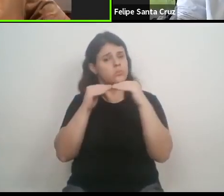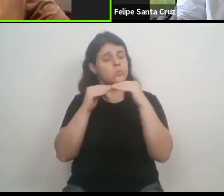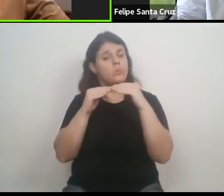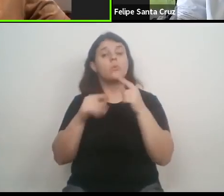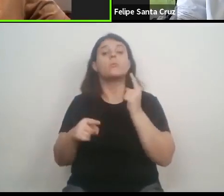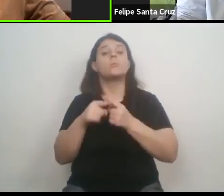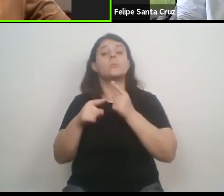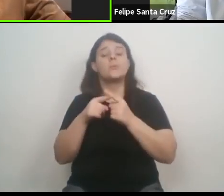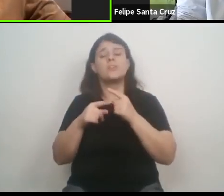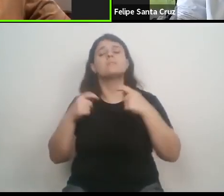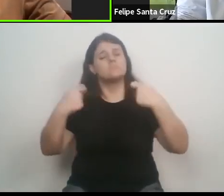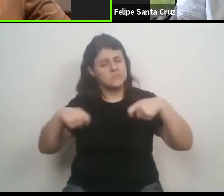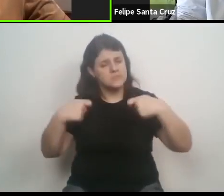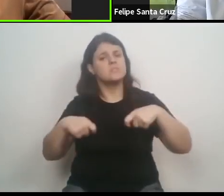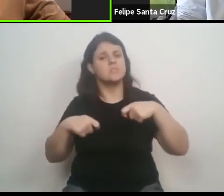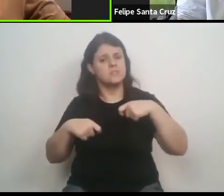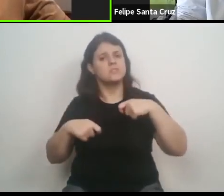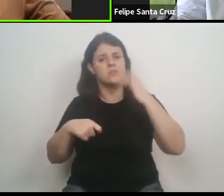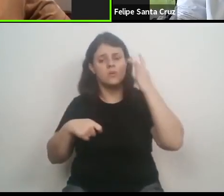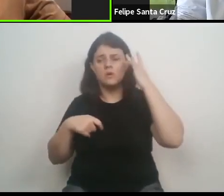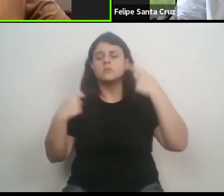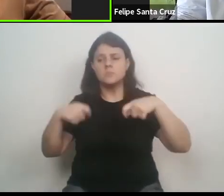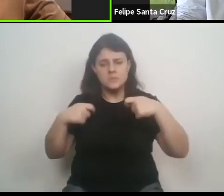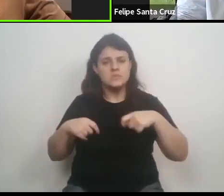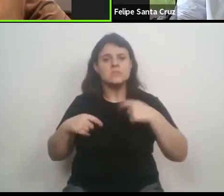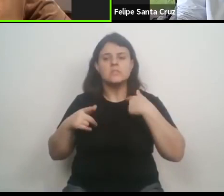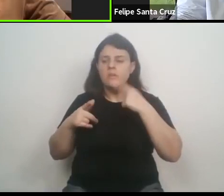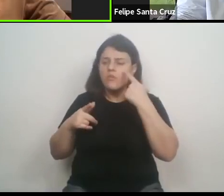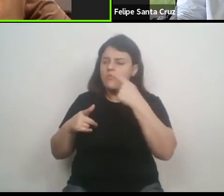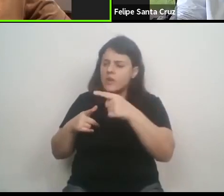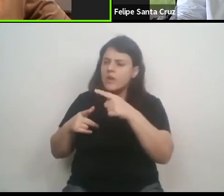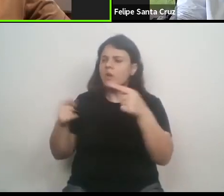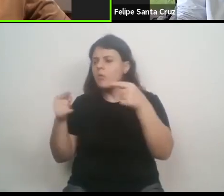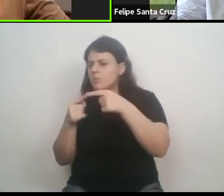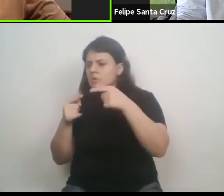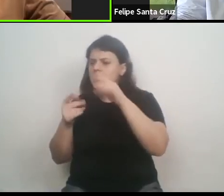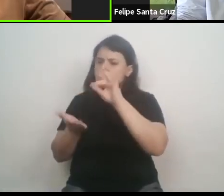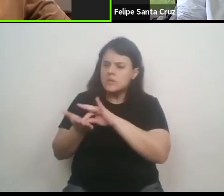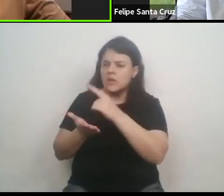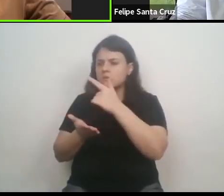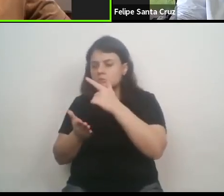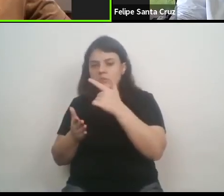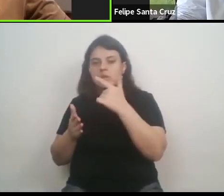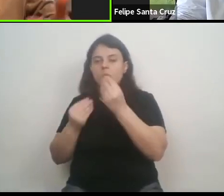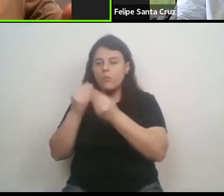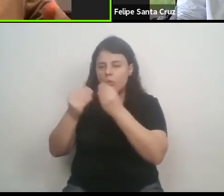que tem que haver filtragem, né? Em relação